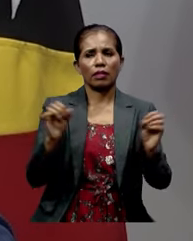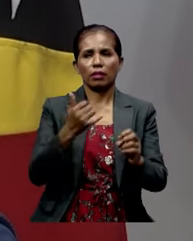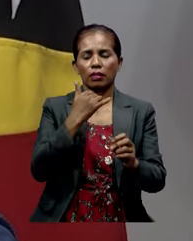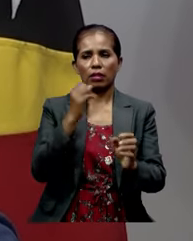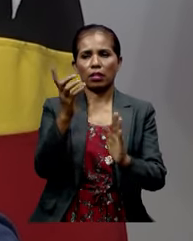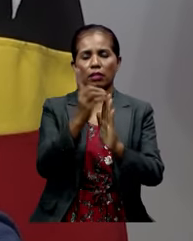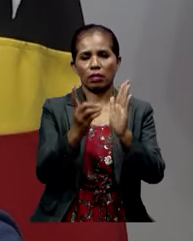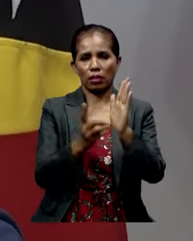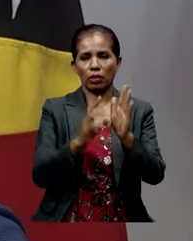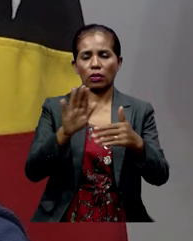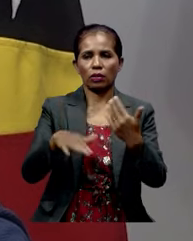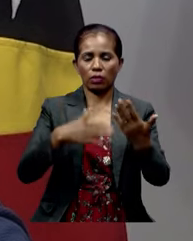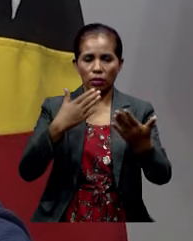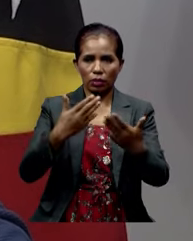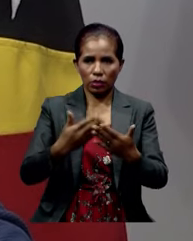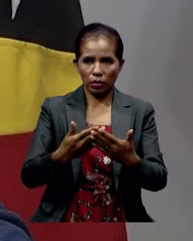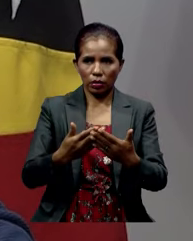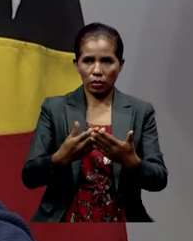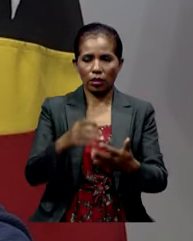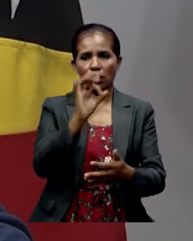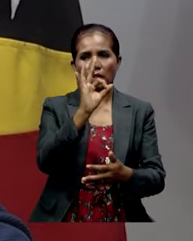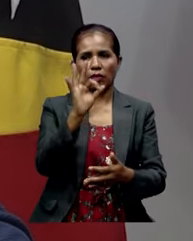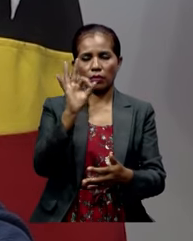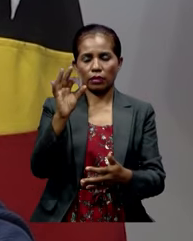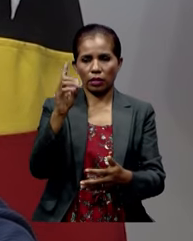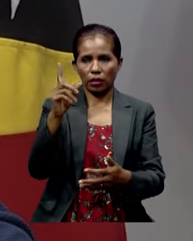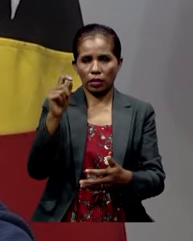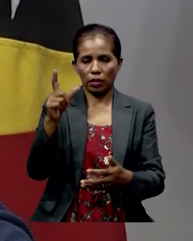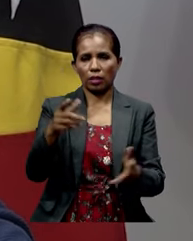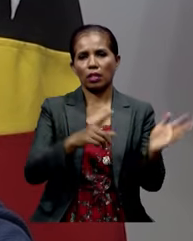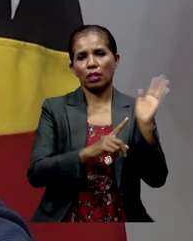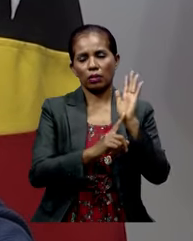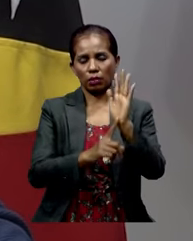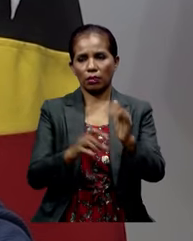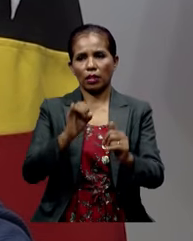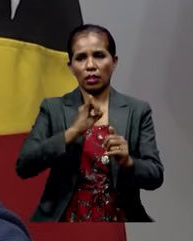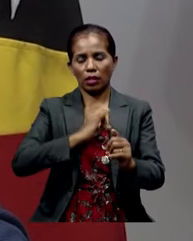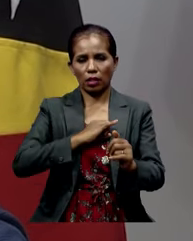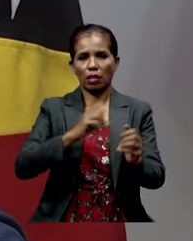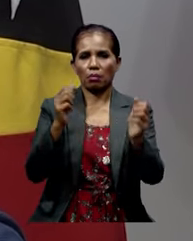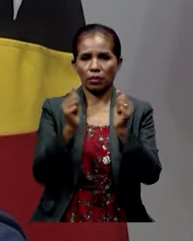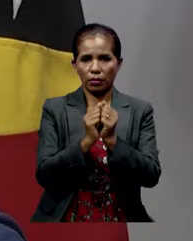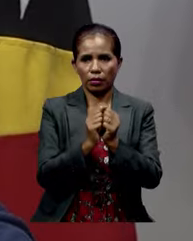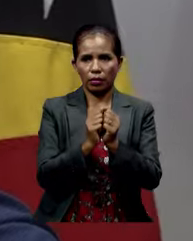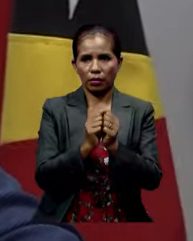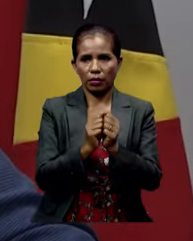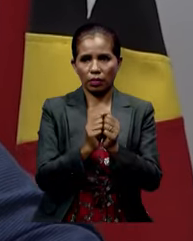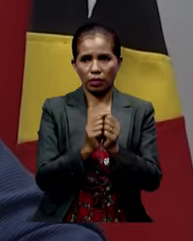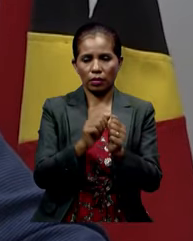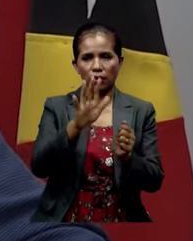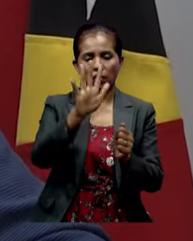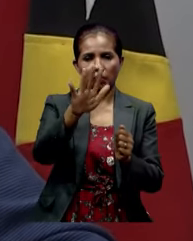dado sernehotos e comando FFDTL e passativa hauana mais que